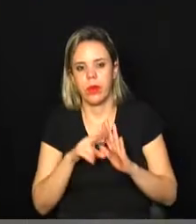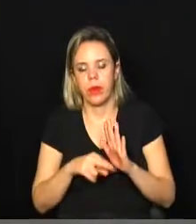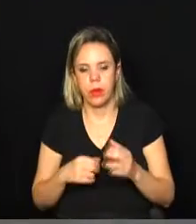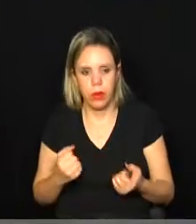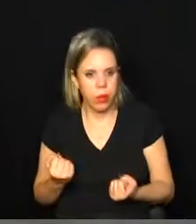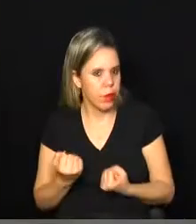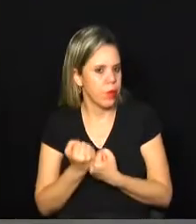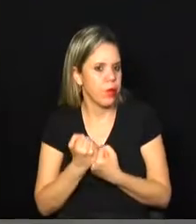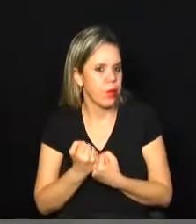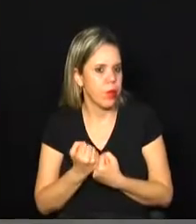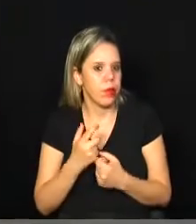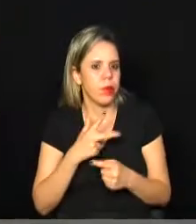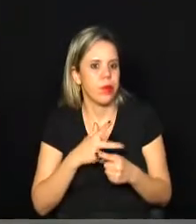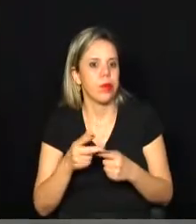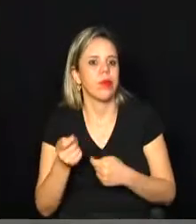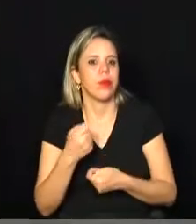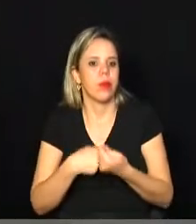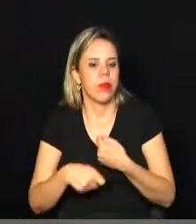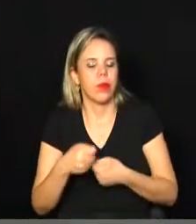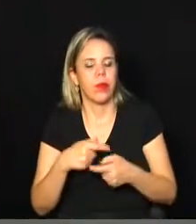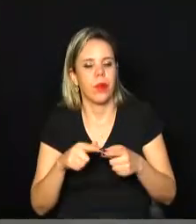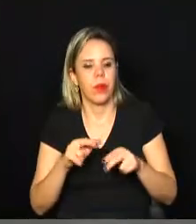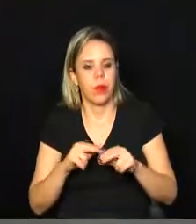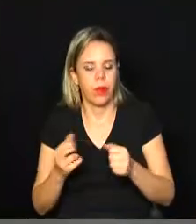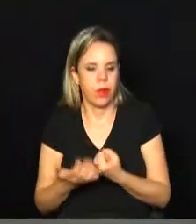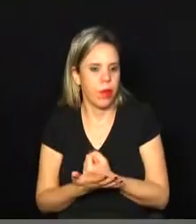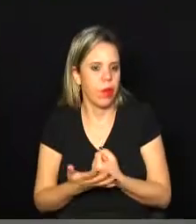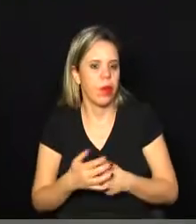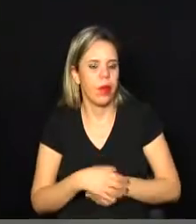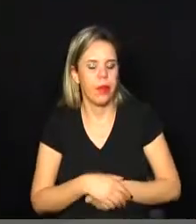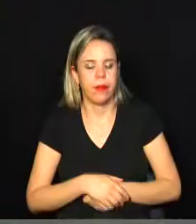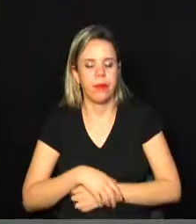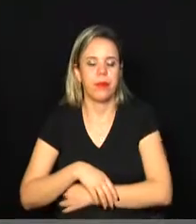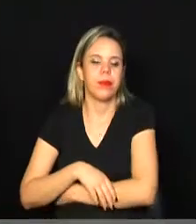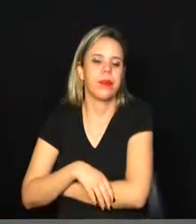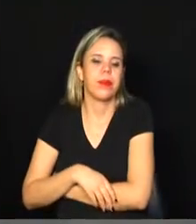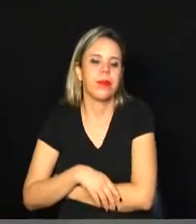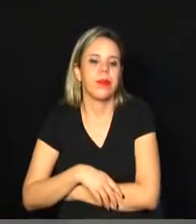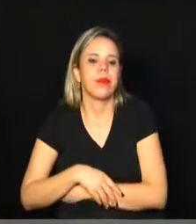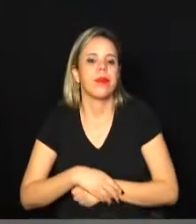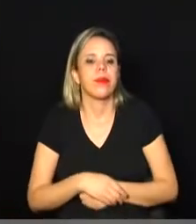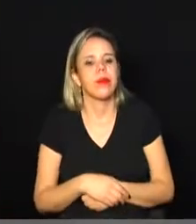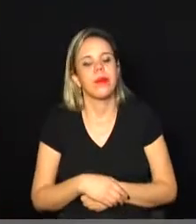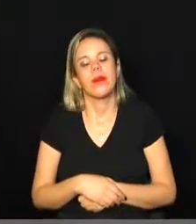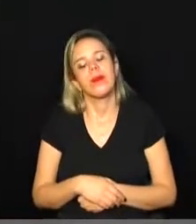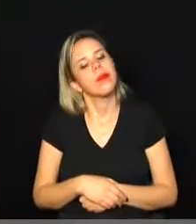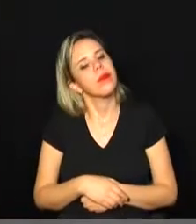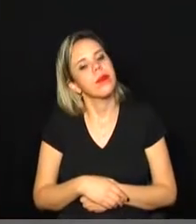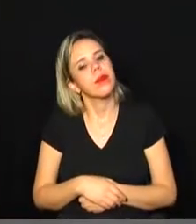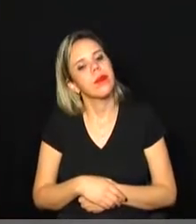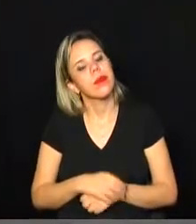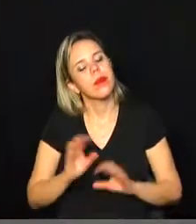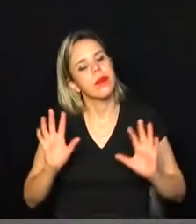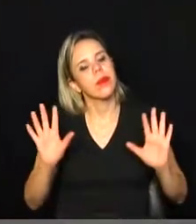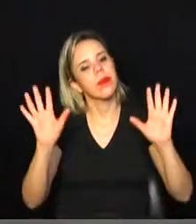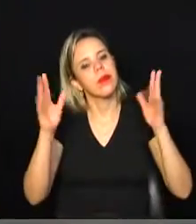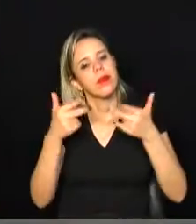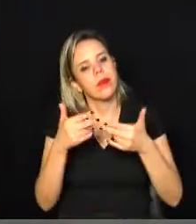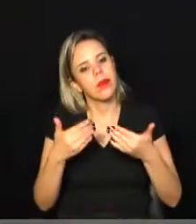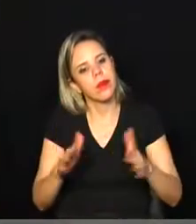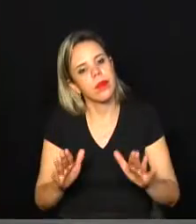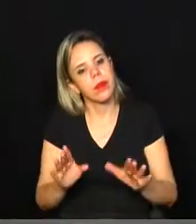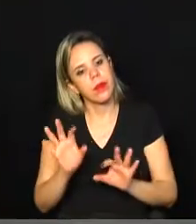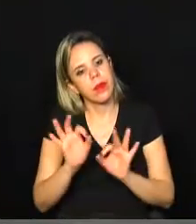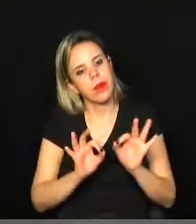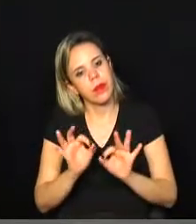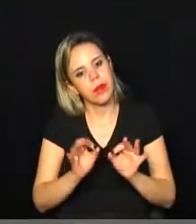de apoio no enfrentamento econômico da pandemia do covil de 19 dispõe sobre a celebração de